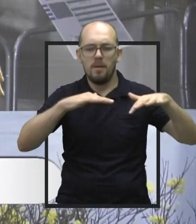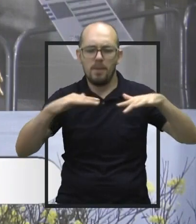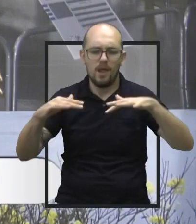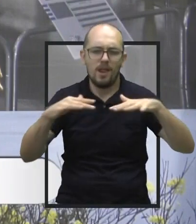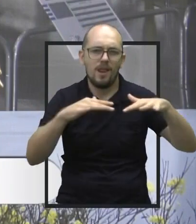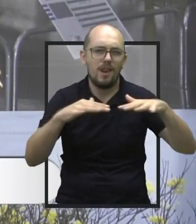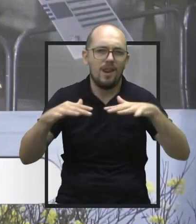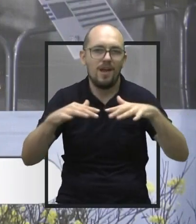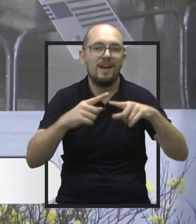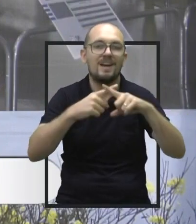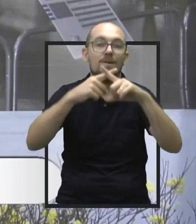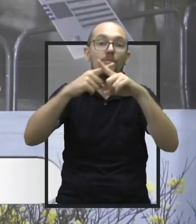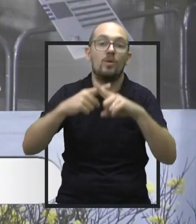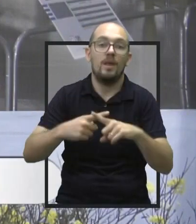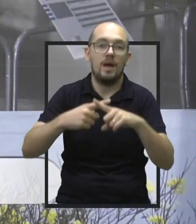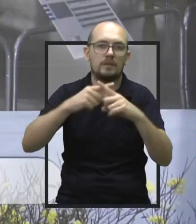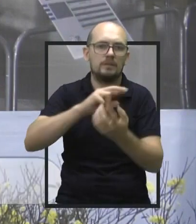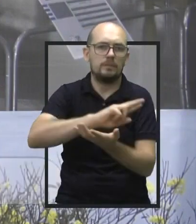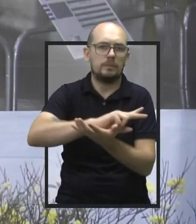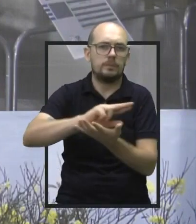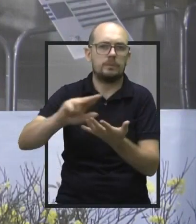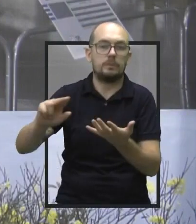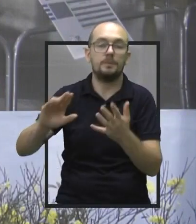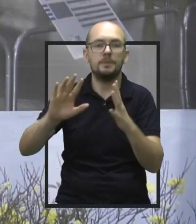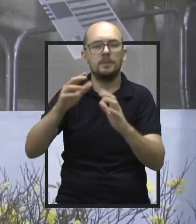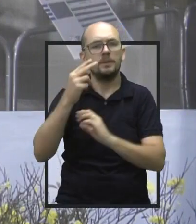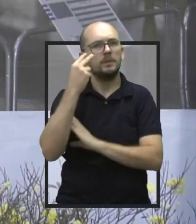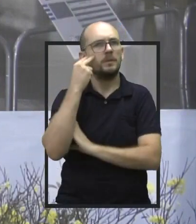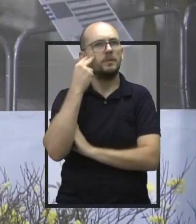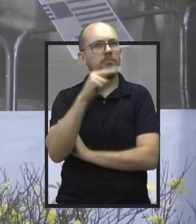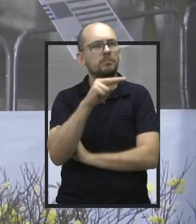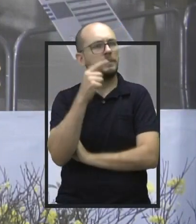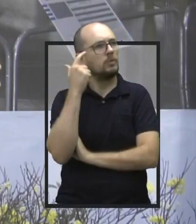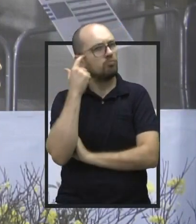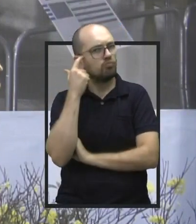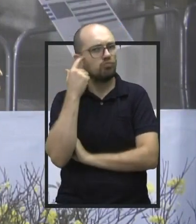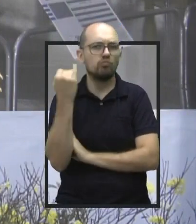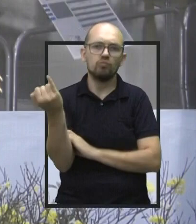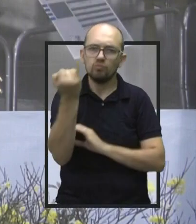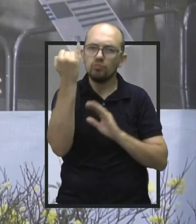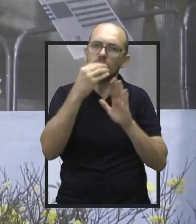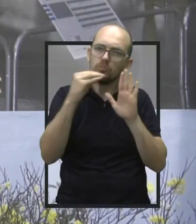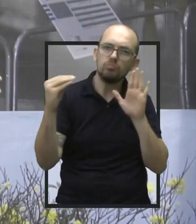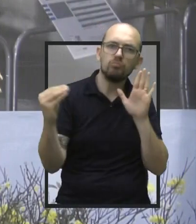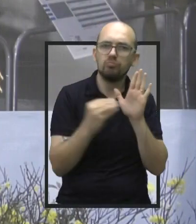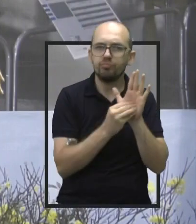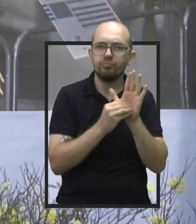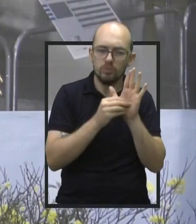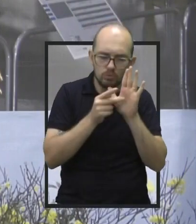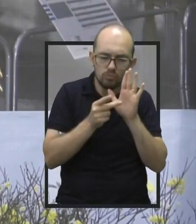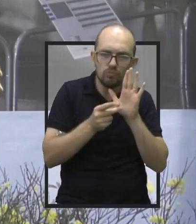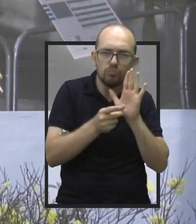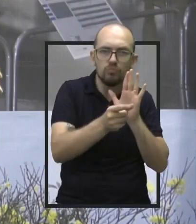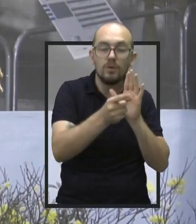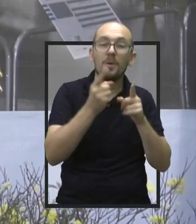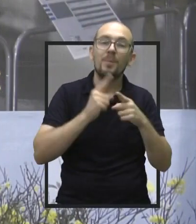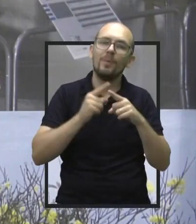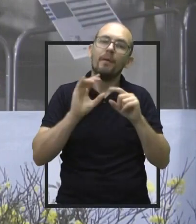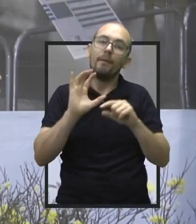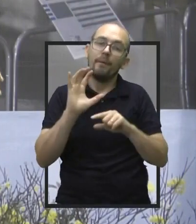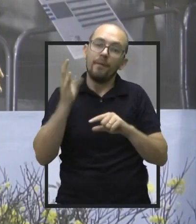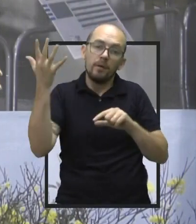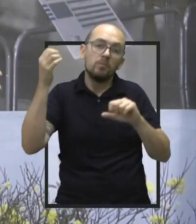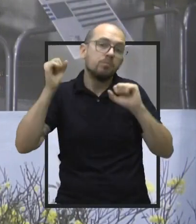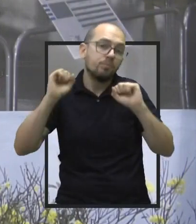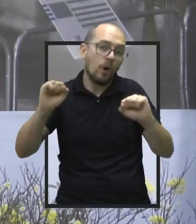desse evento. E a gente viu a importância de colocar no calendário anual, por quê? Porque pode acontecer, a gente sabe aí que 2020 nós